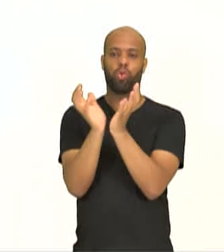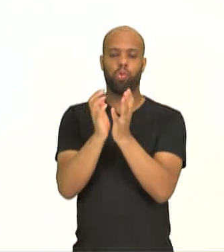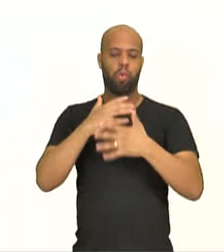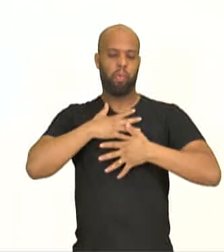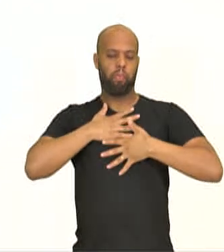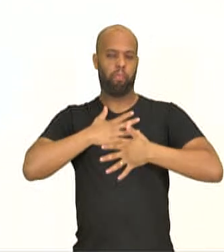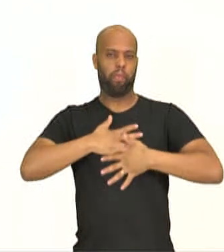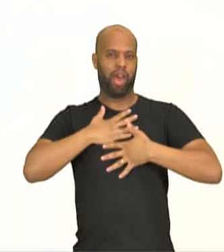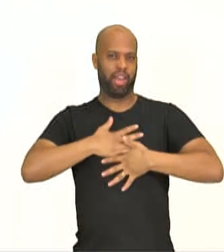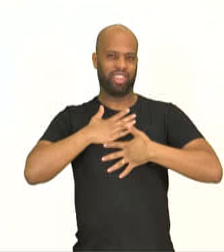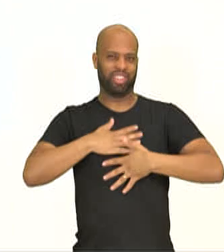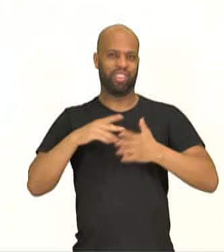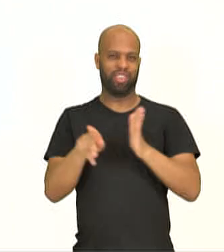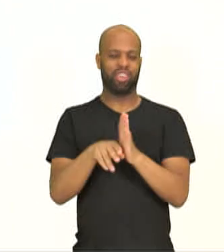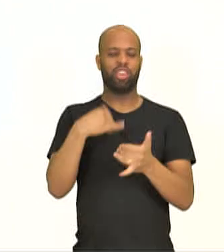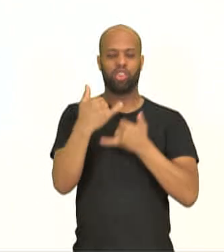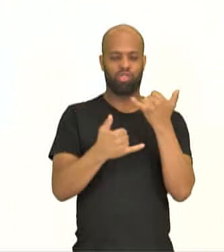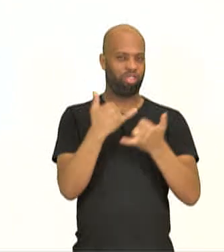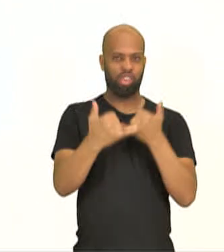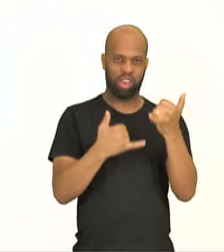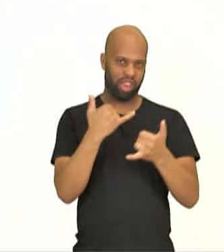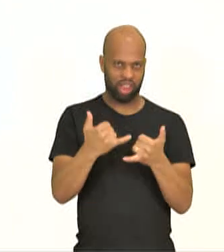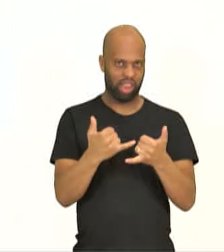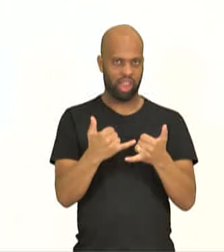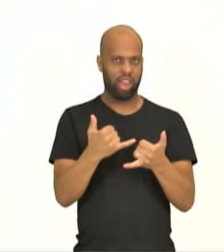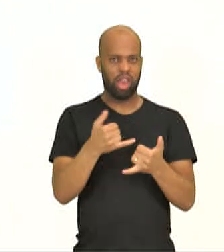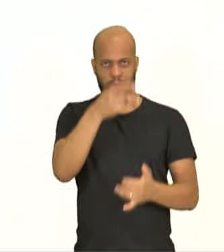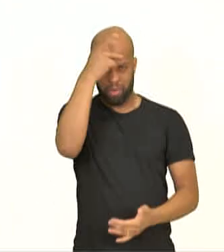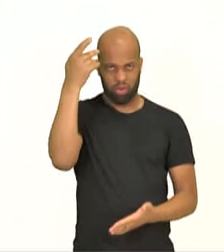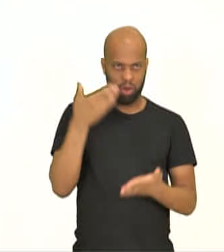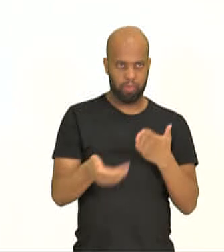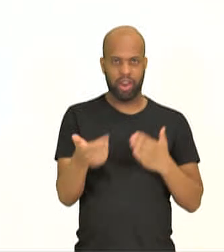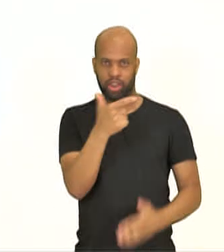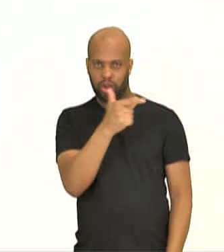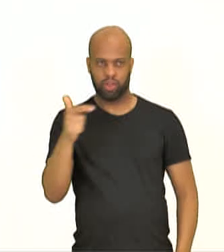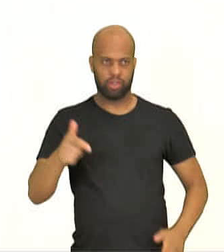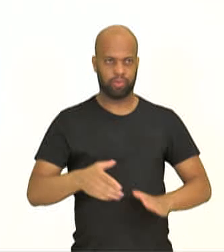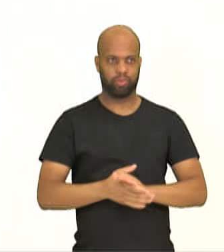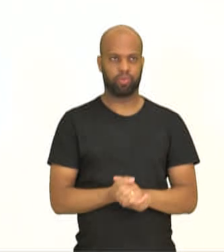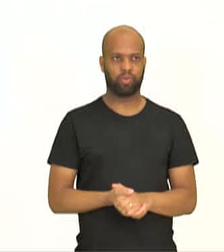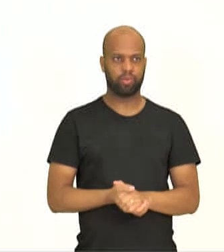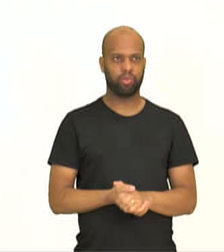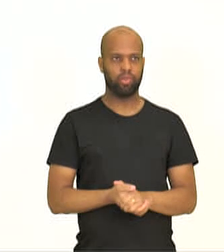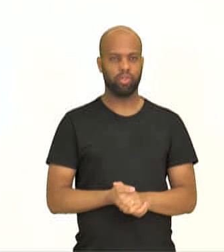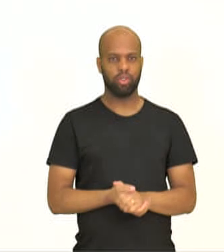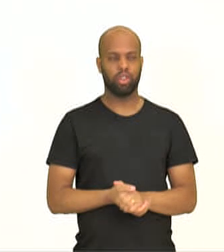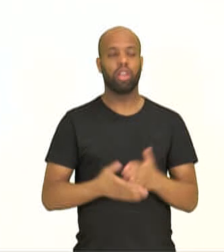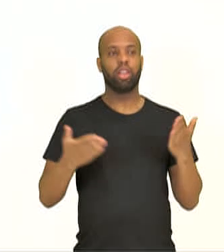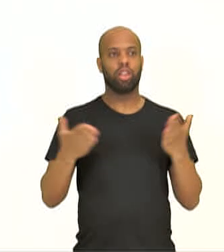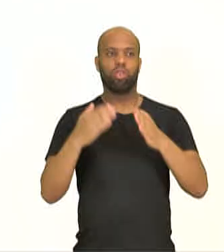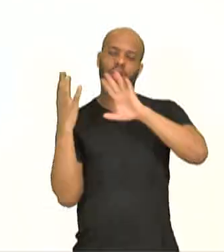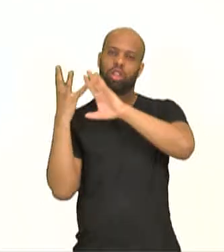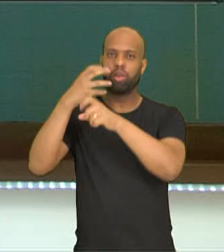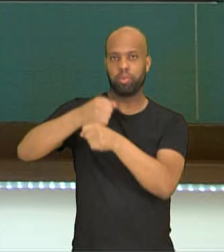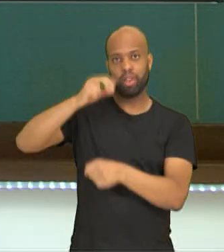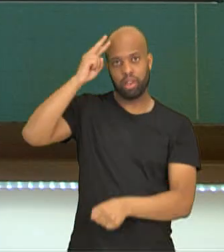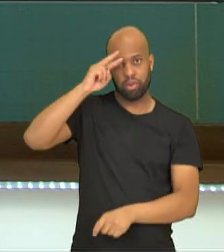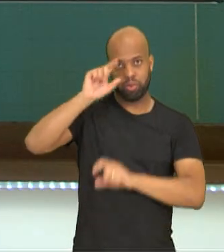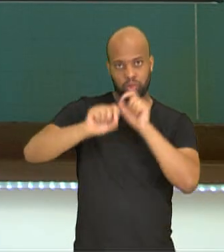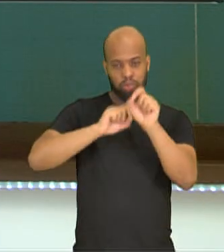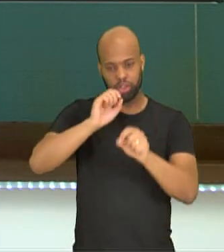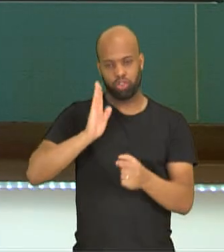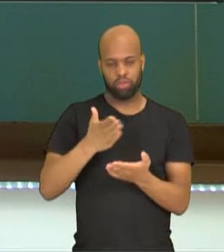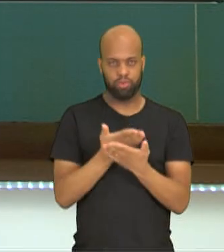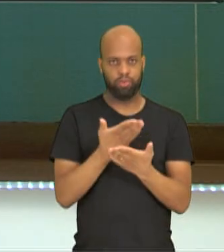jogos sem perdedor que nós mantemos essa estrutura totalmente cooperativa. Vamos revisar um pouquinho do que nós